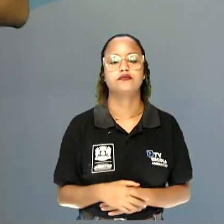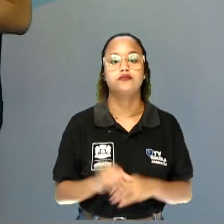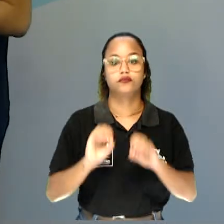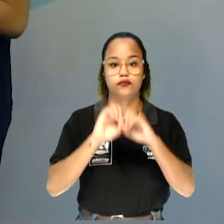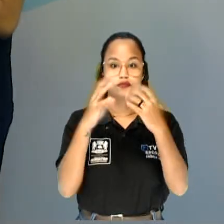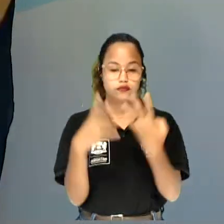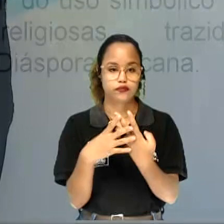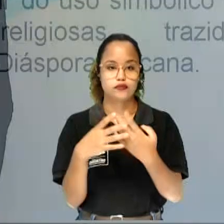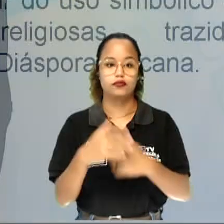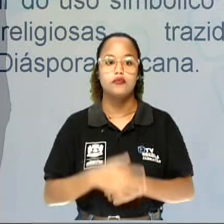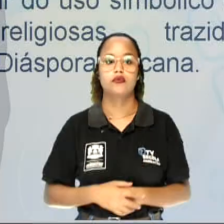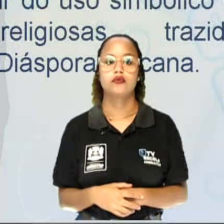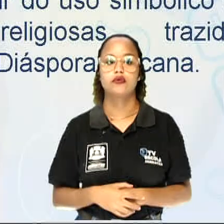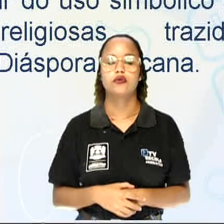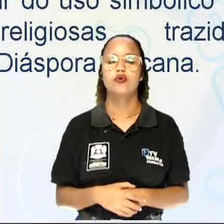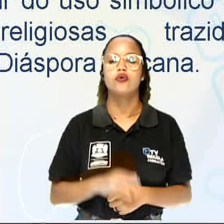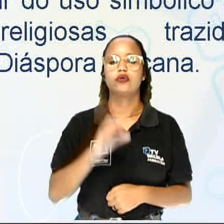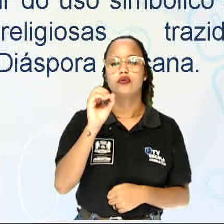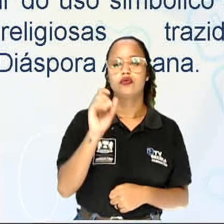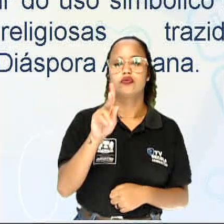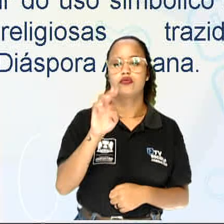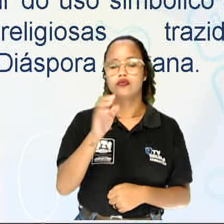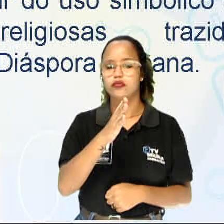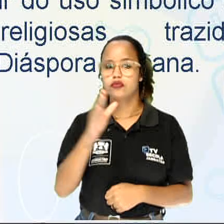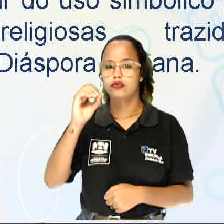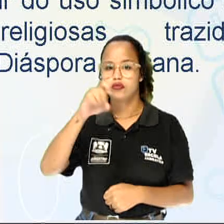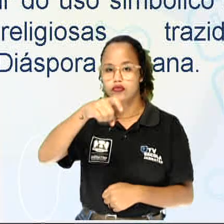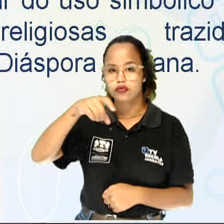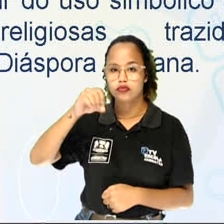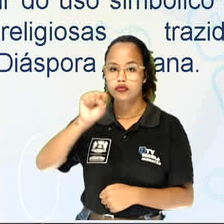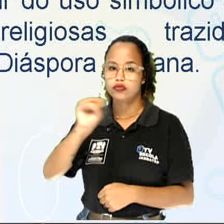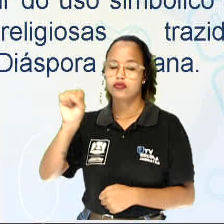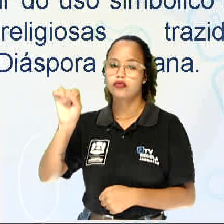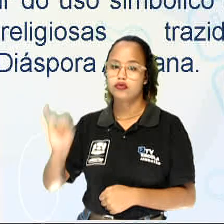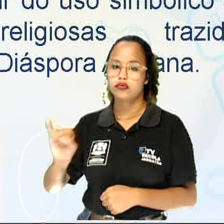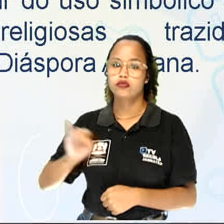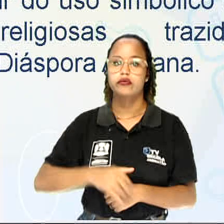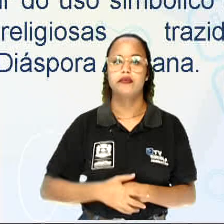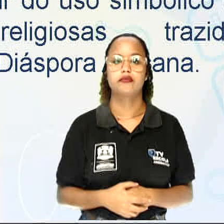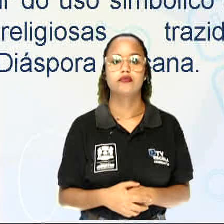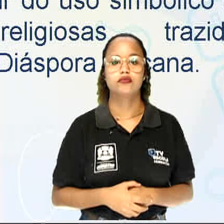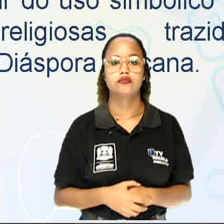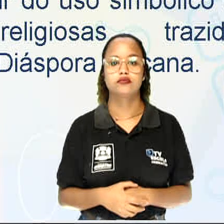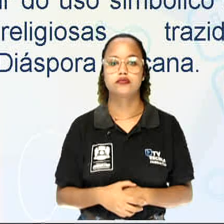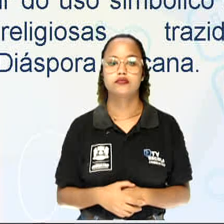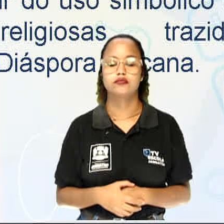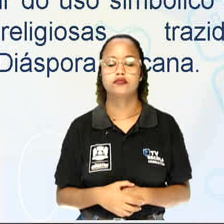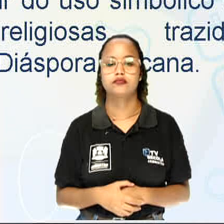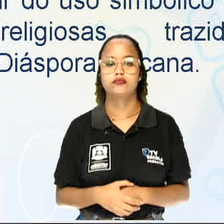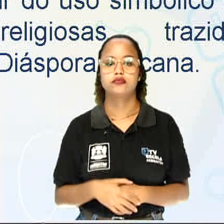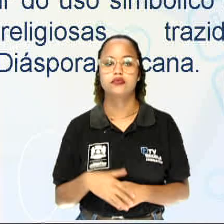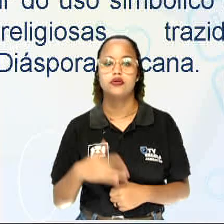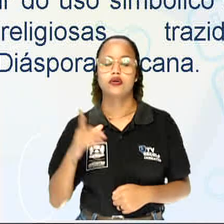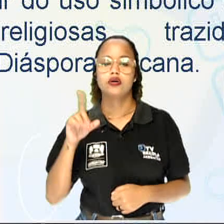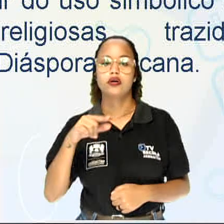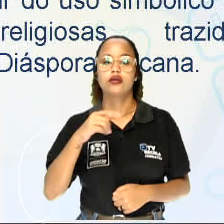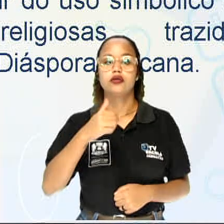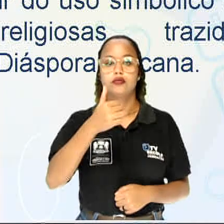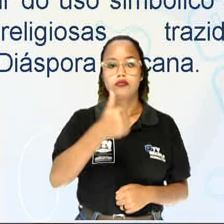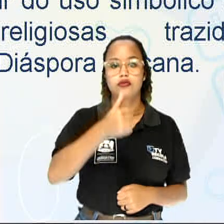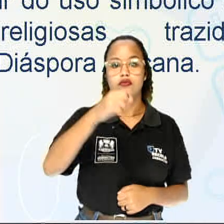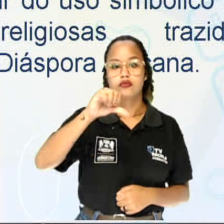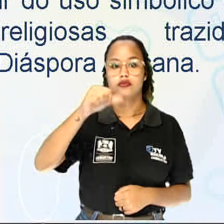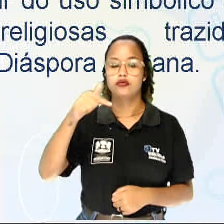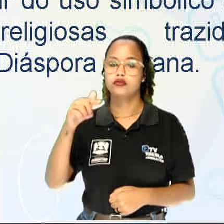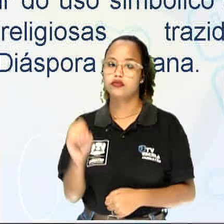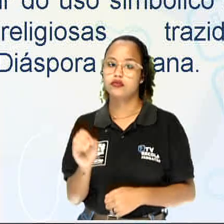ó. O nome desse quadro se chama Oke Oxóssi, né? Fazendo referência, então, à entidade do Oxóssi. É um quadro de 1970. Vê,